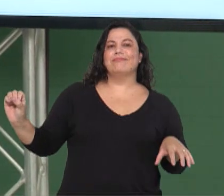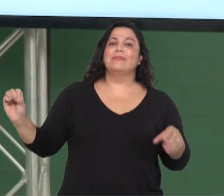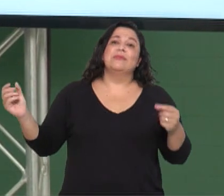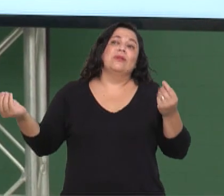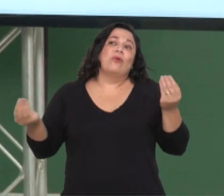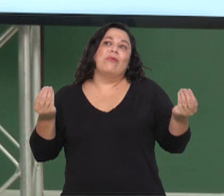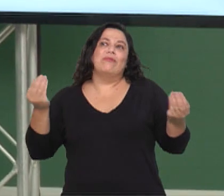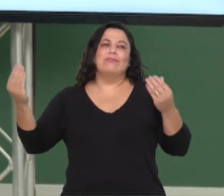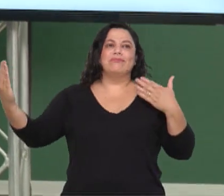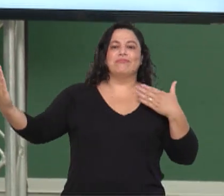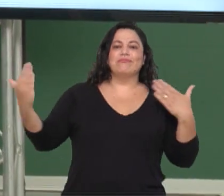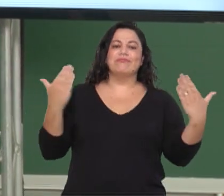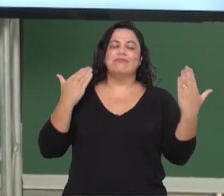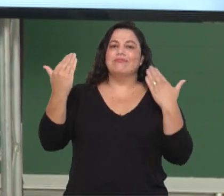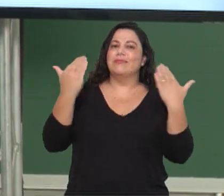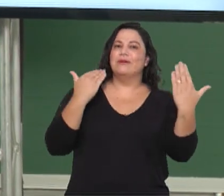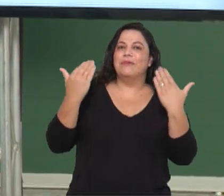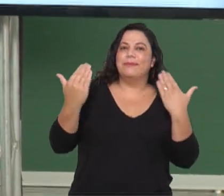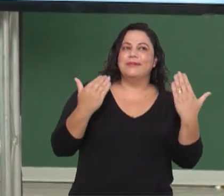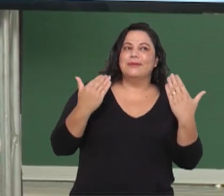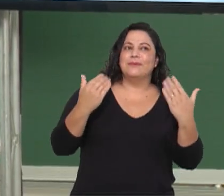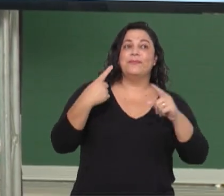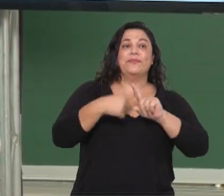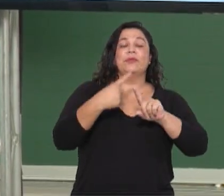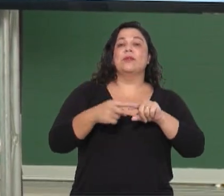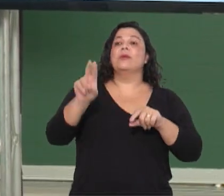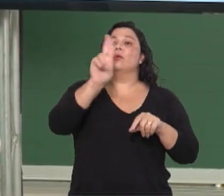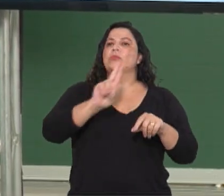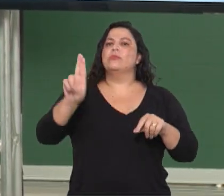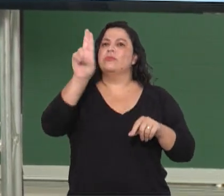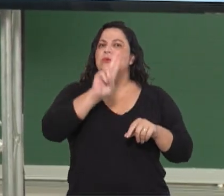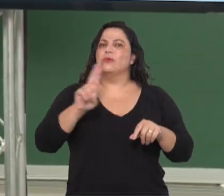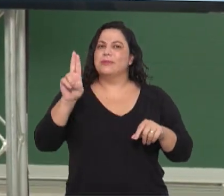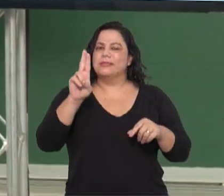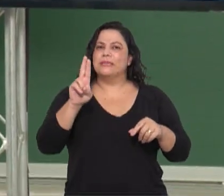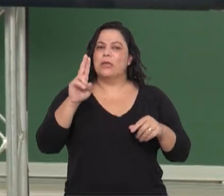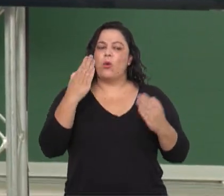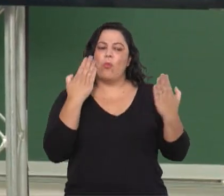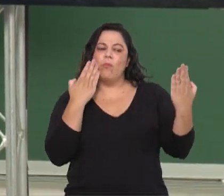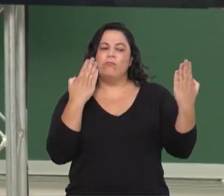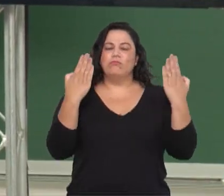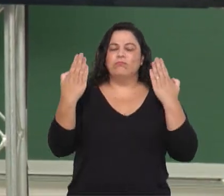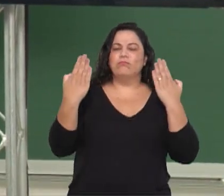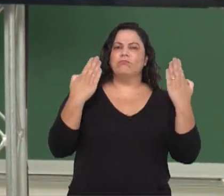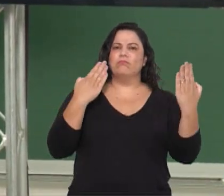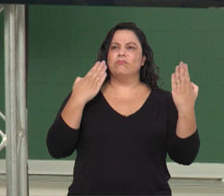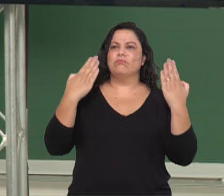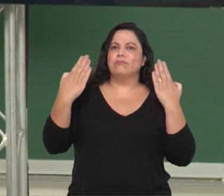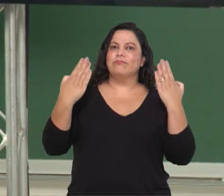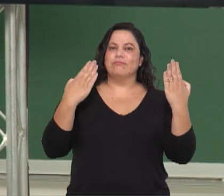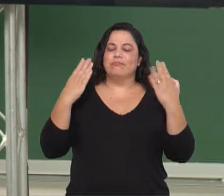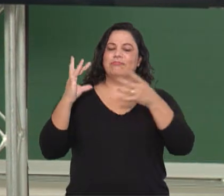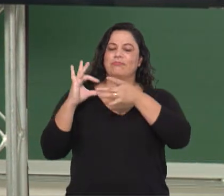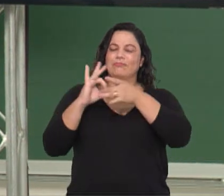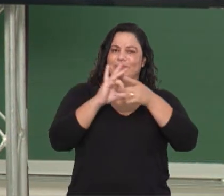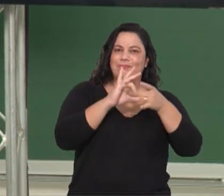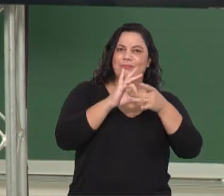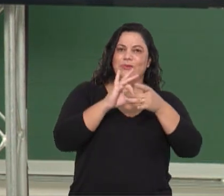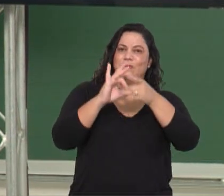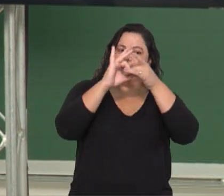Uma comparação, porque eu estou usando um comparativo, estou usando um conectivo